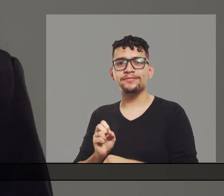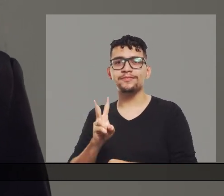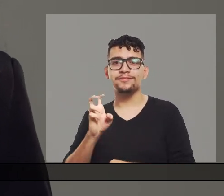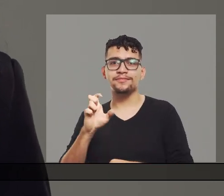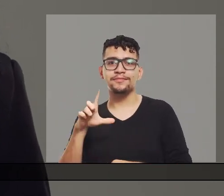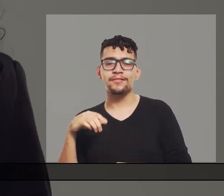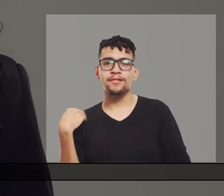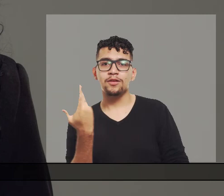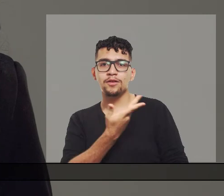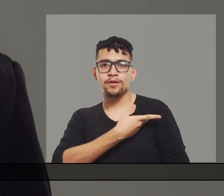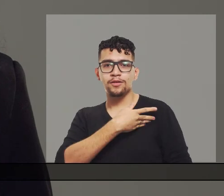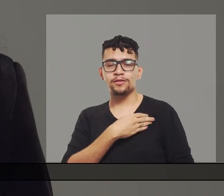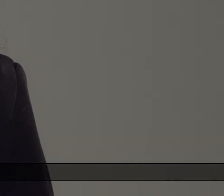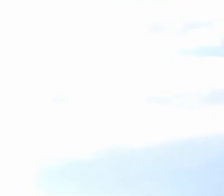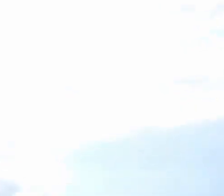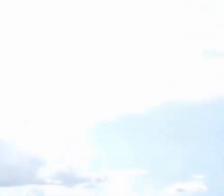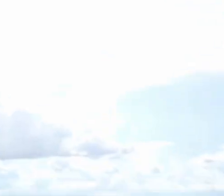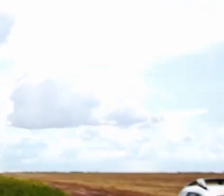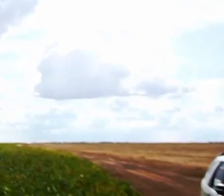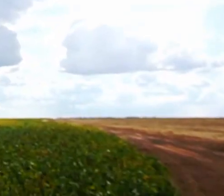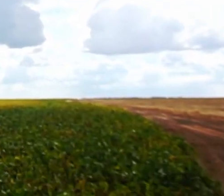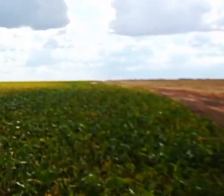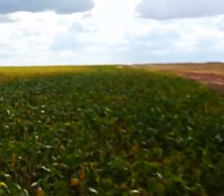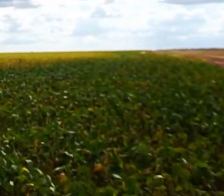município, estado e de nosso país.